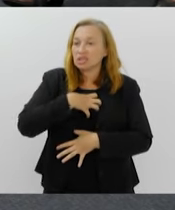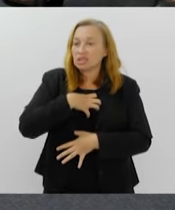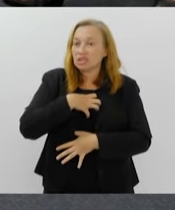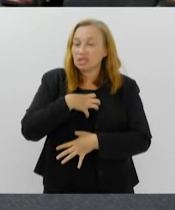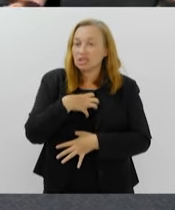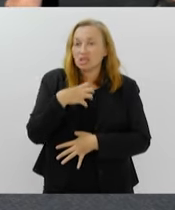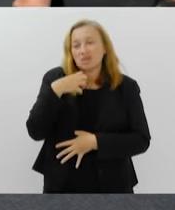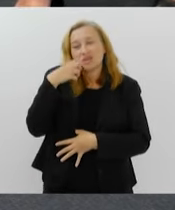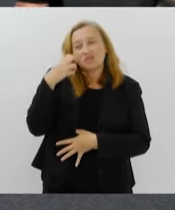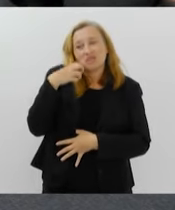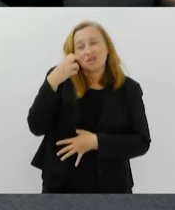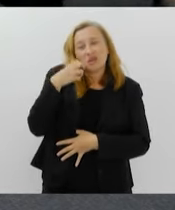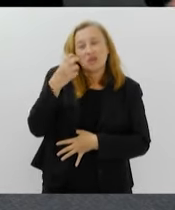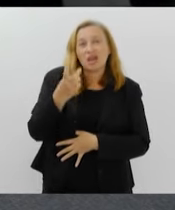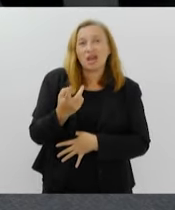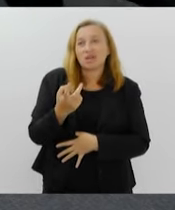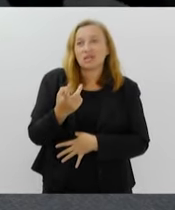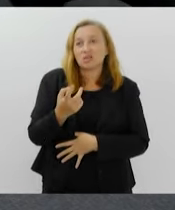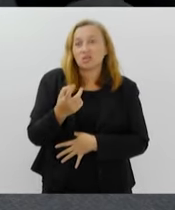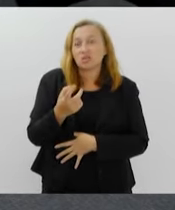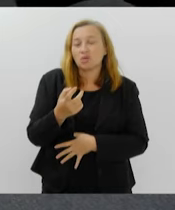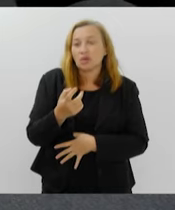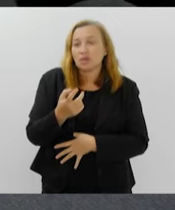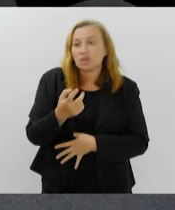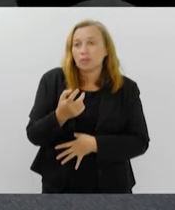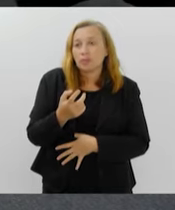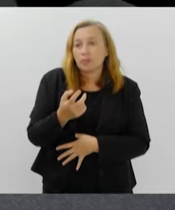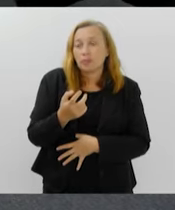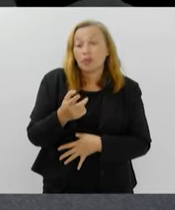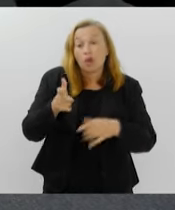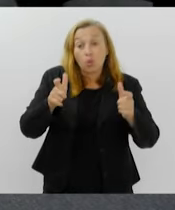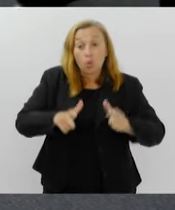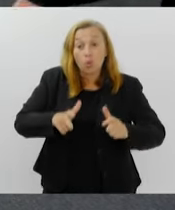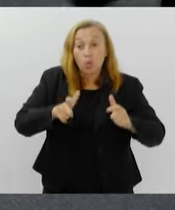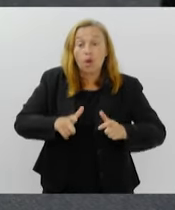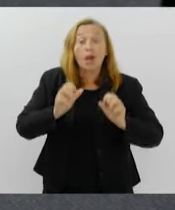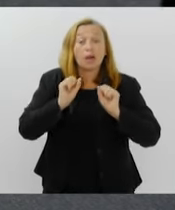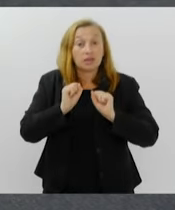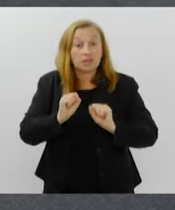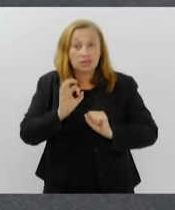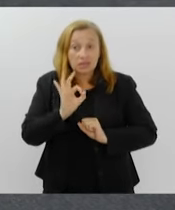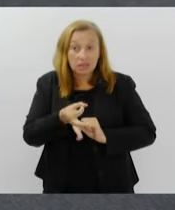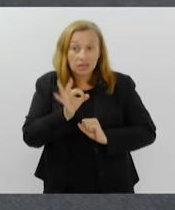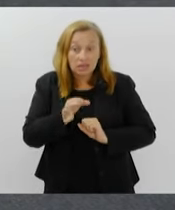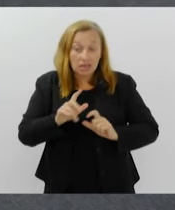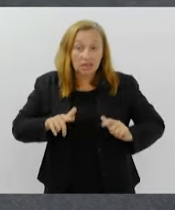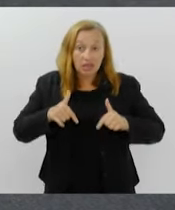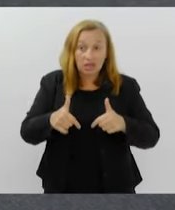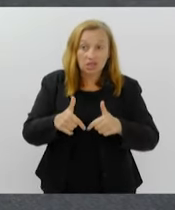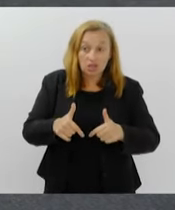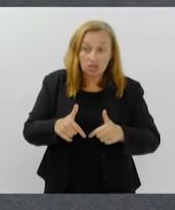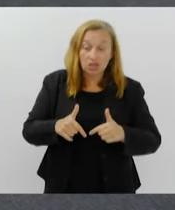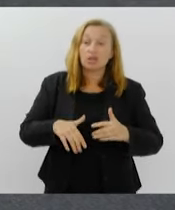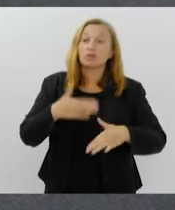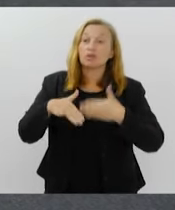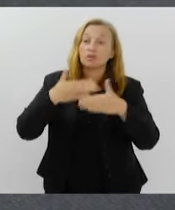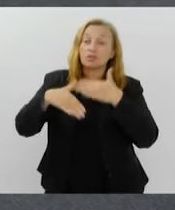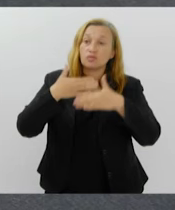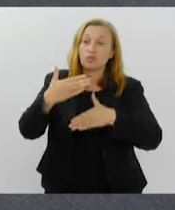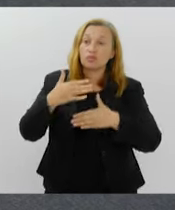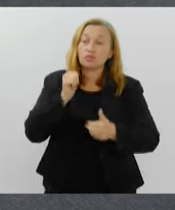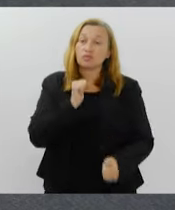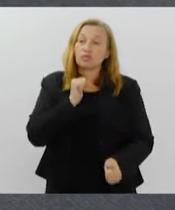desconforto para que aquele local possa de fato funcionar como desenvolvimento do